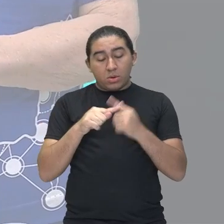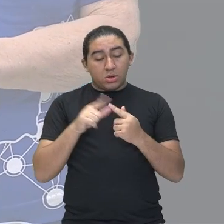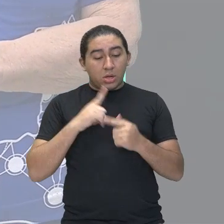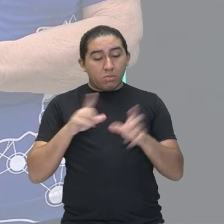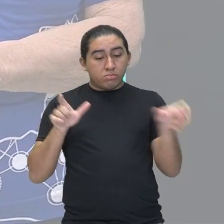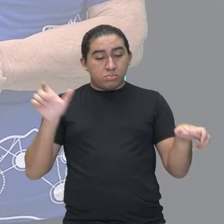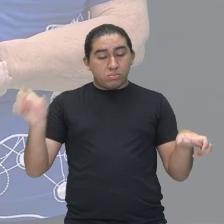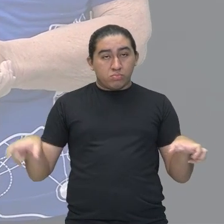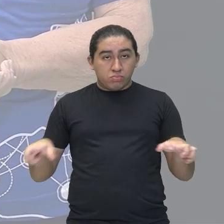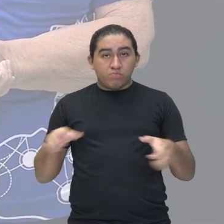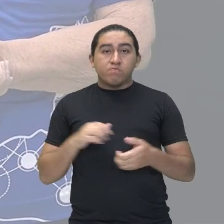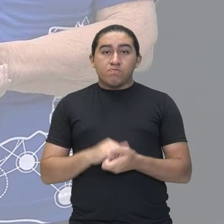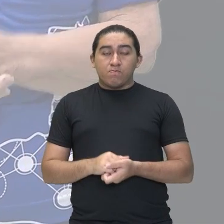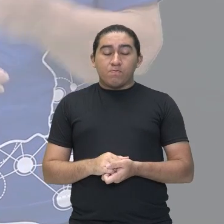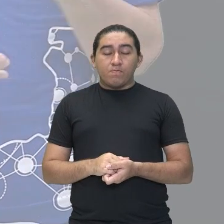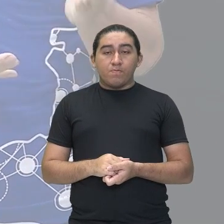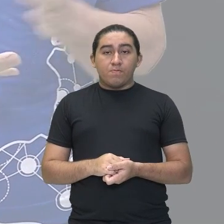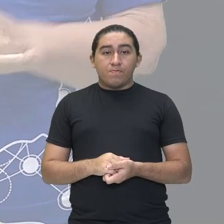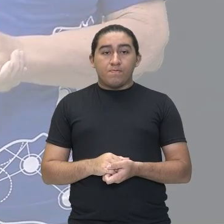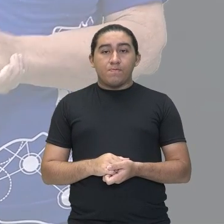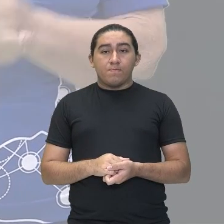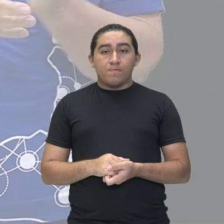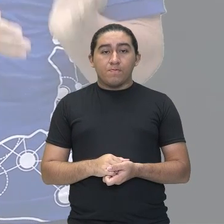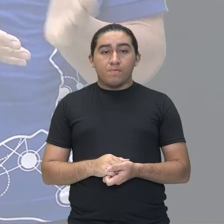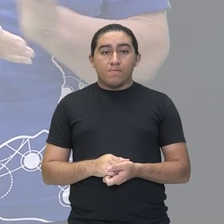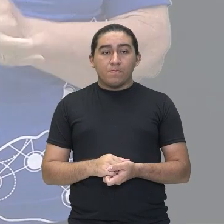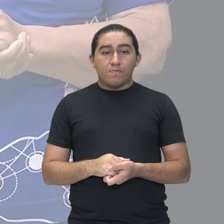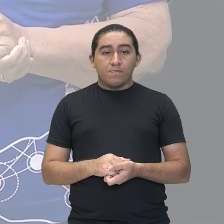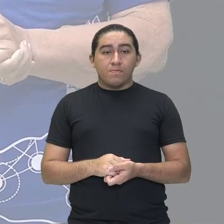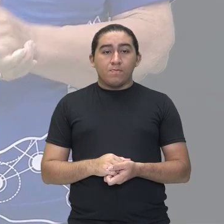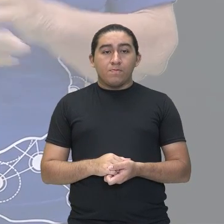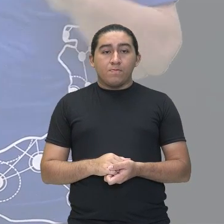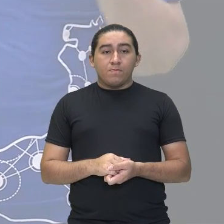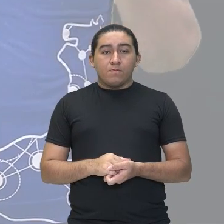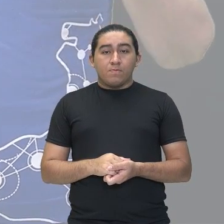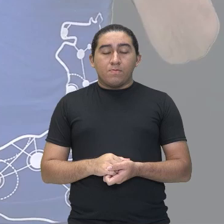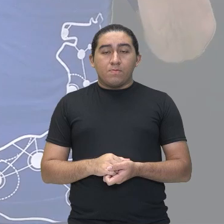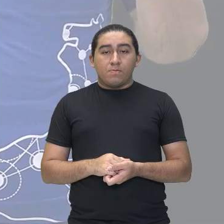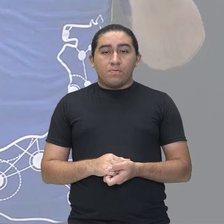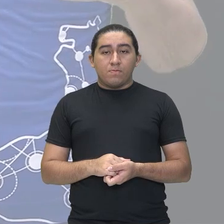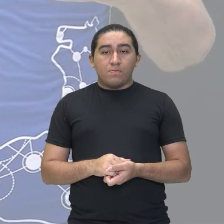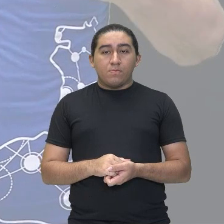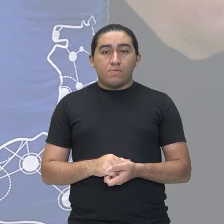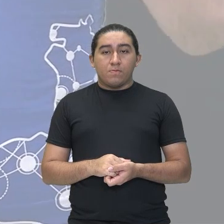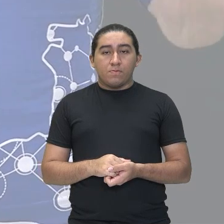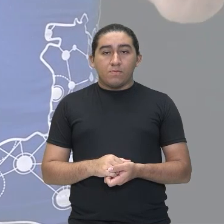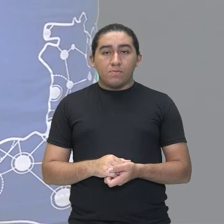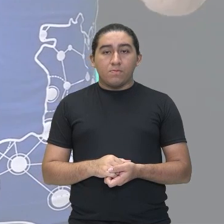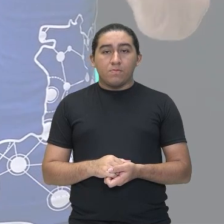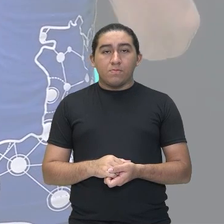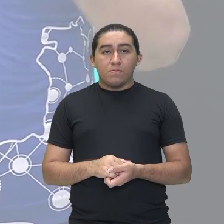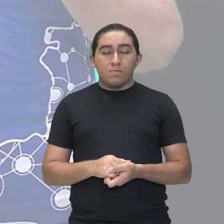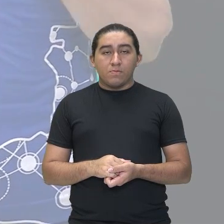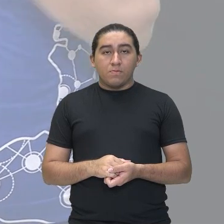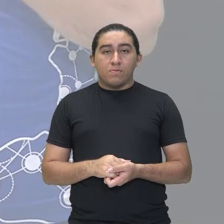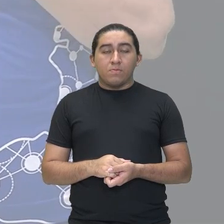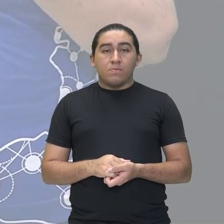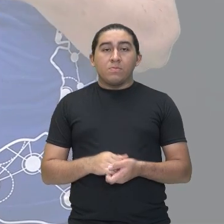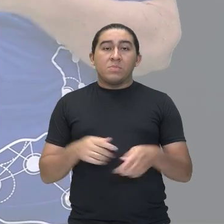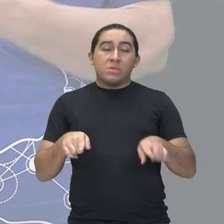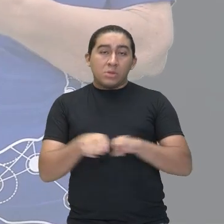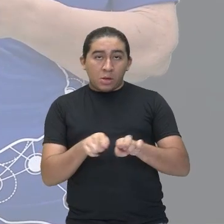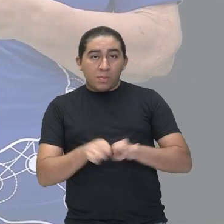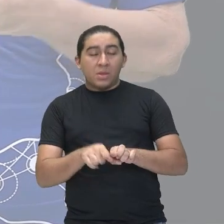do antropocentrismo. Também o jogo de contrastes. Esses contrastes, cores fortes,